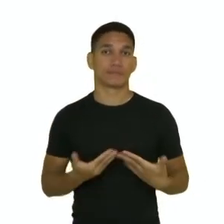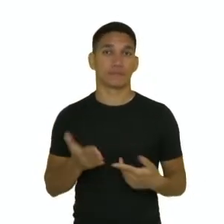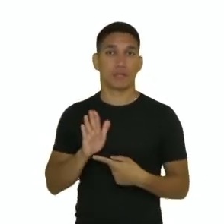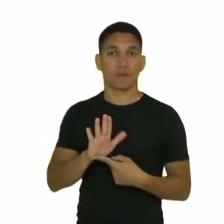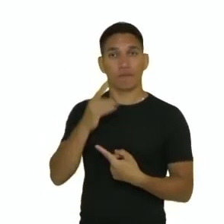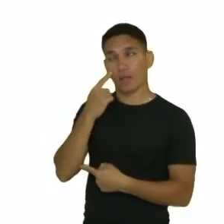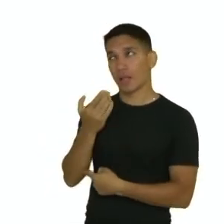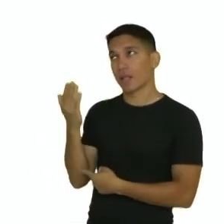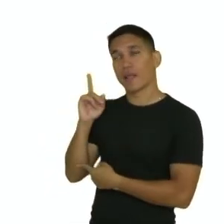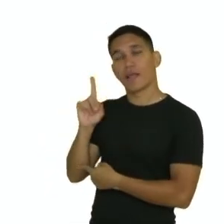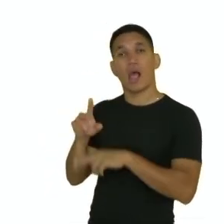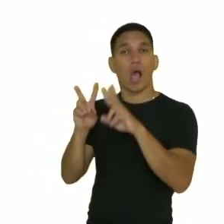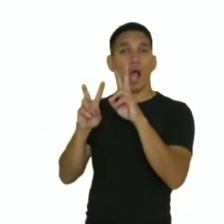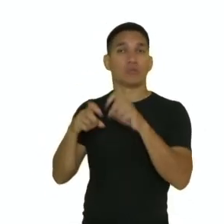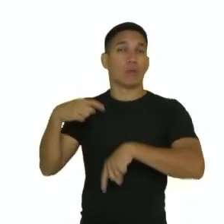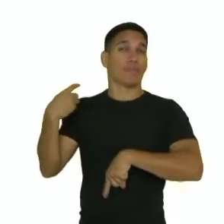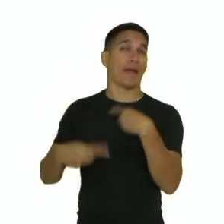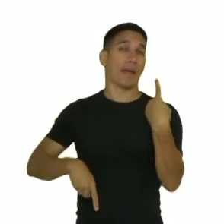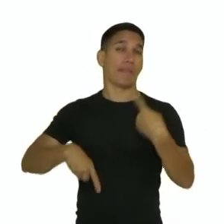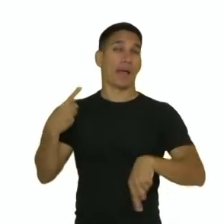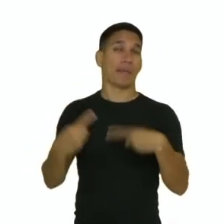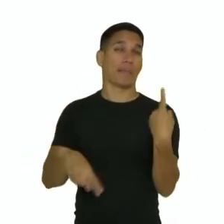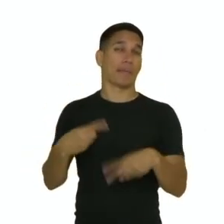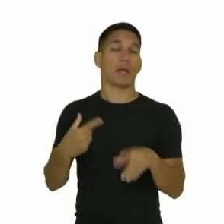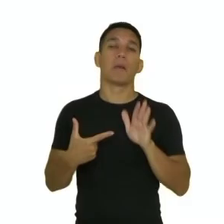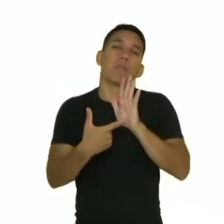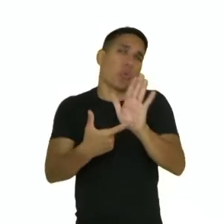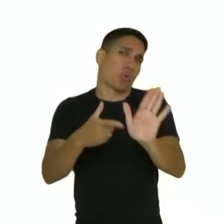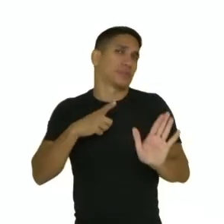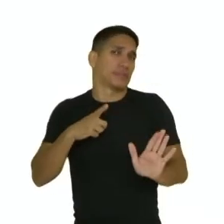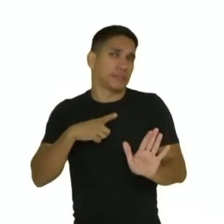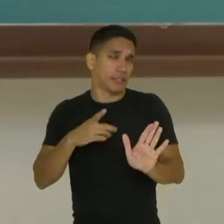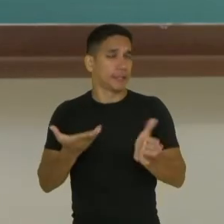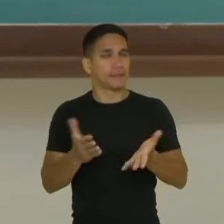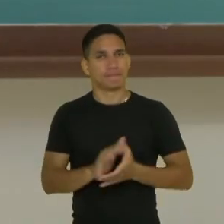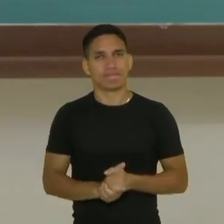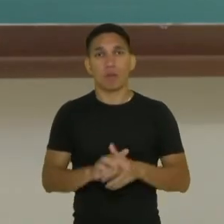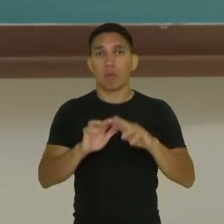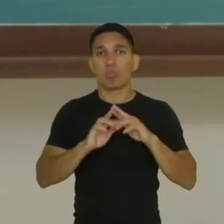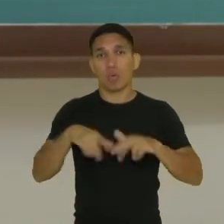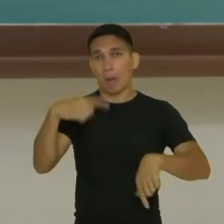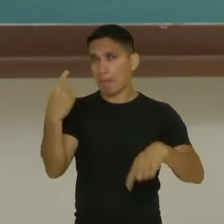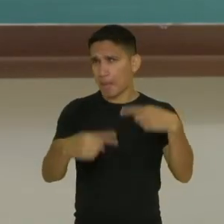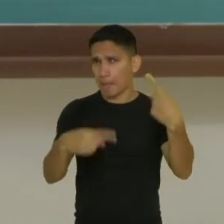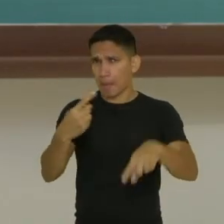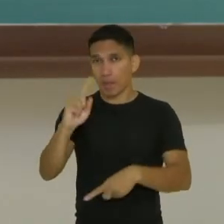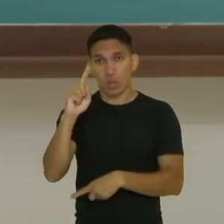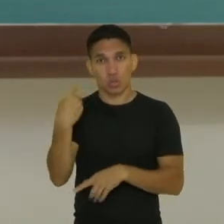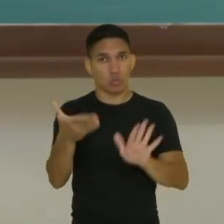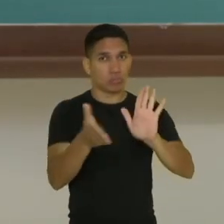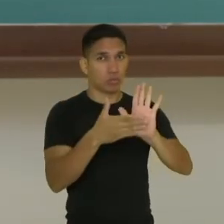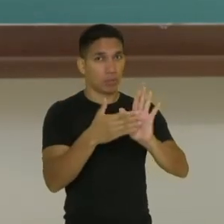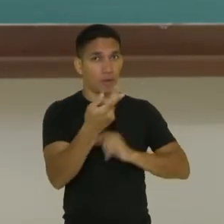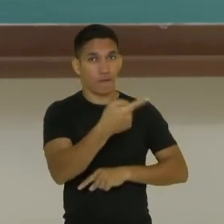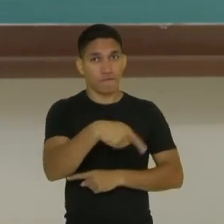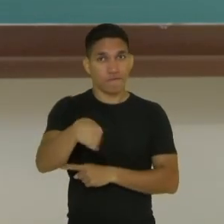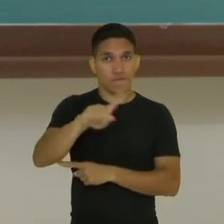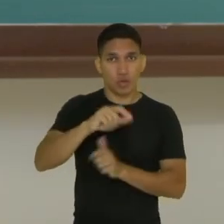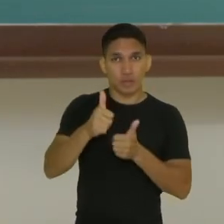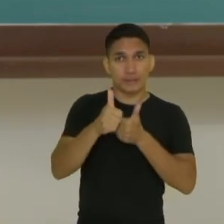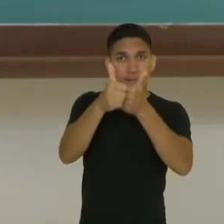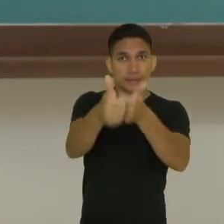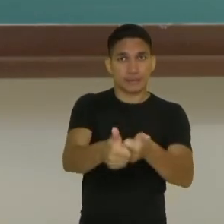é um assunto polêmico que gera uma sugestão de debate, né? Então, para o debate, a gente vai propor que vocês sigam aqui